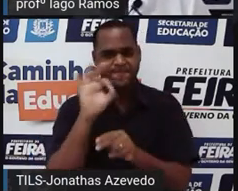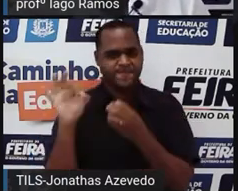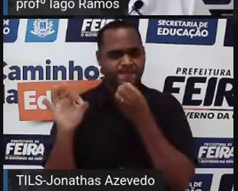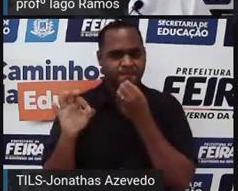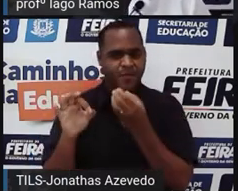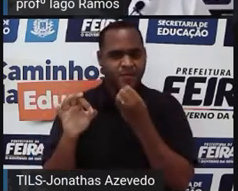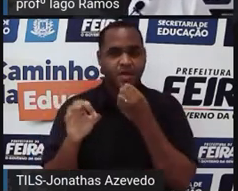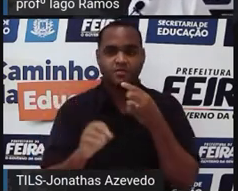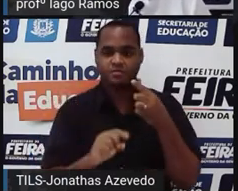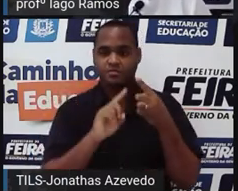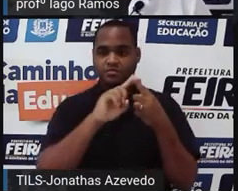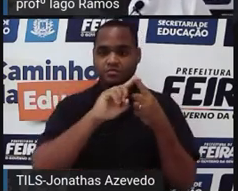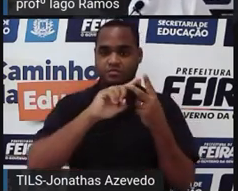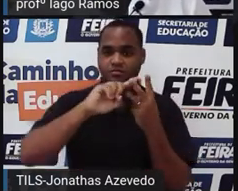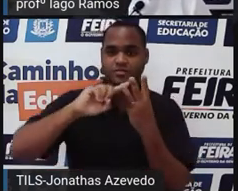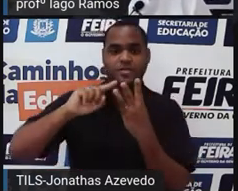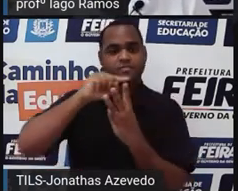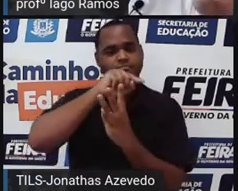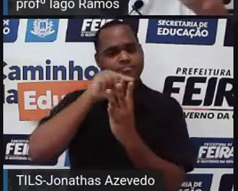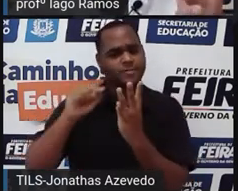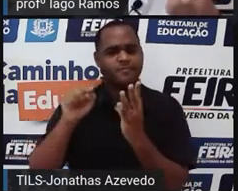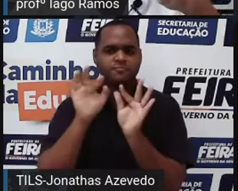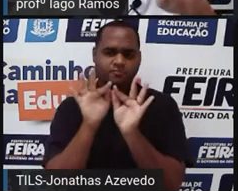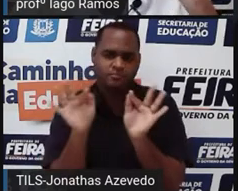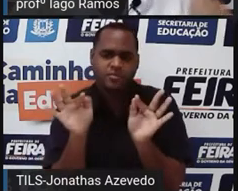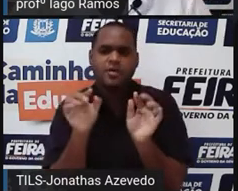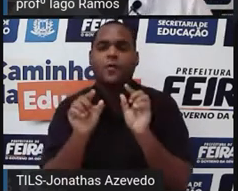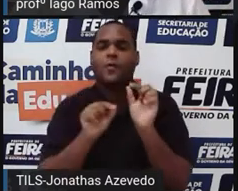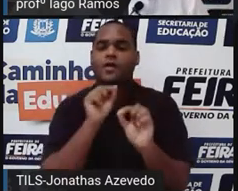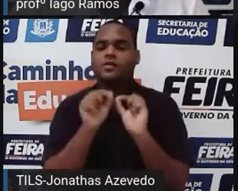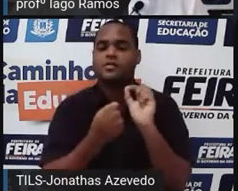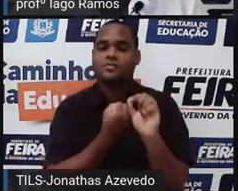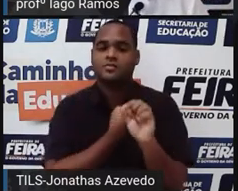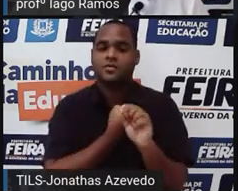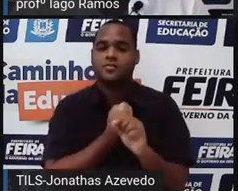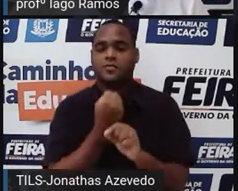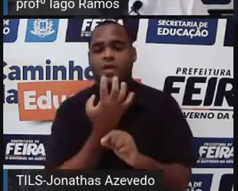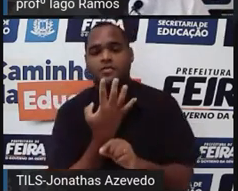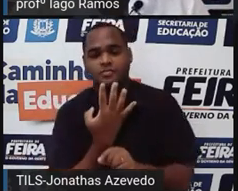três potenciações ali, as bases são o número 4,